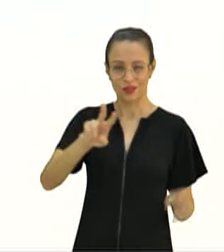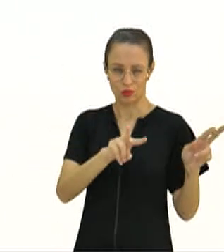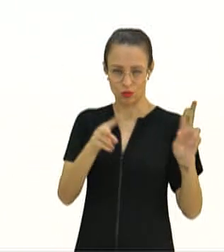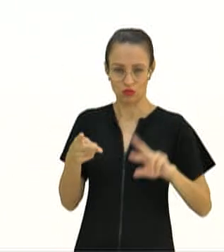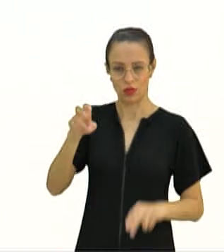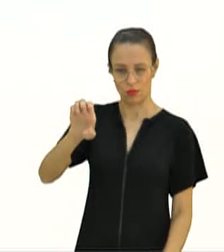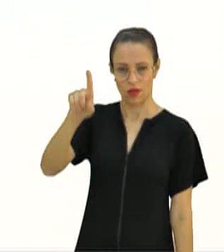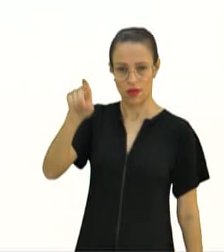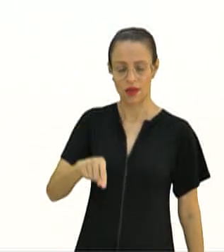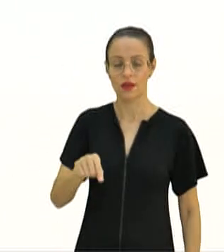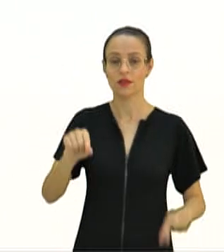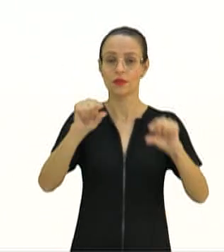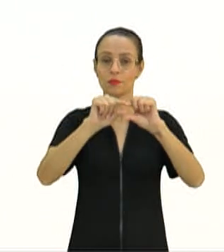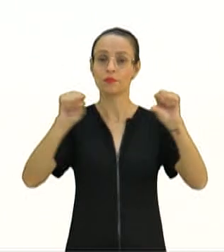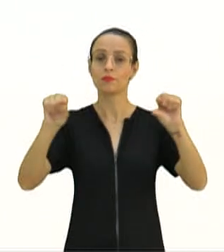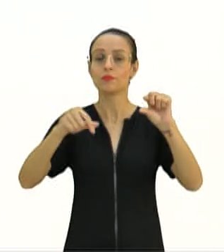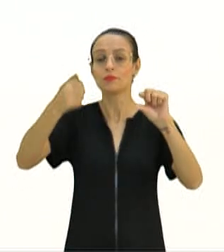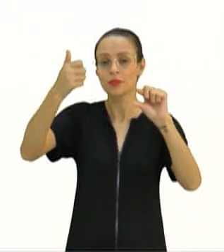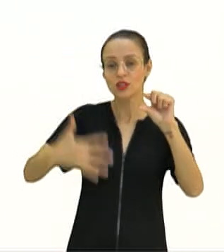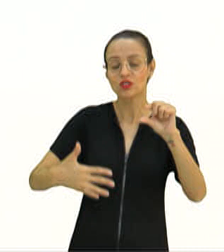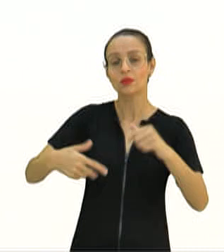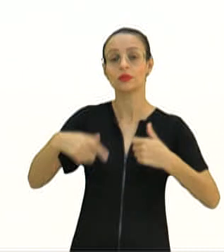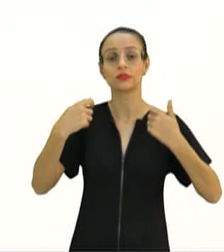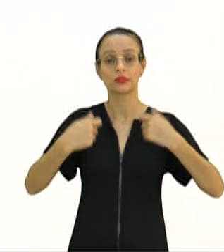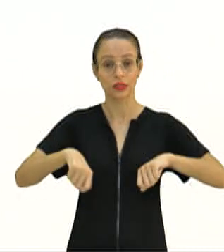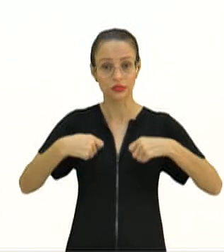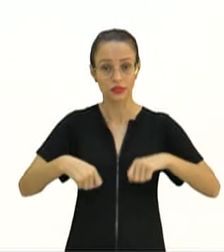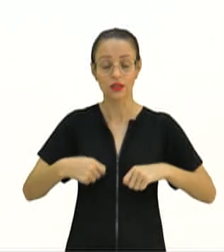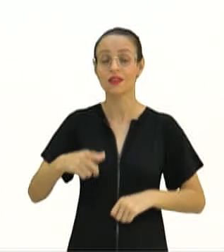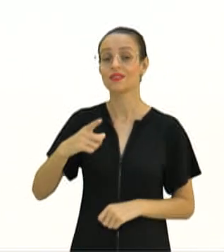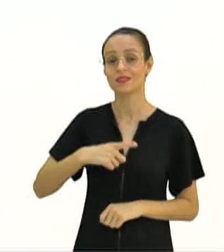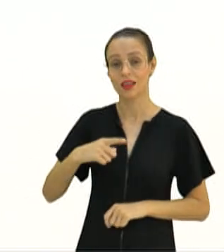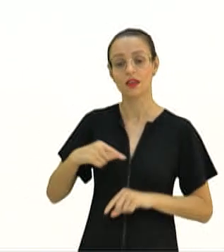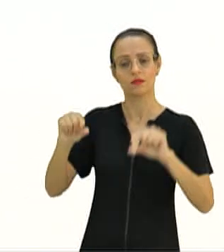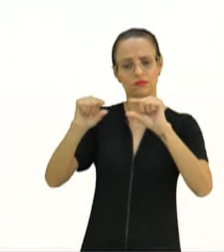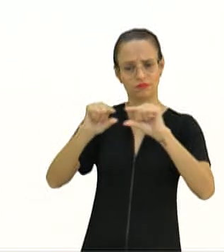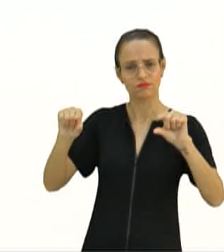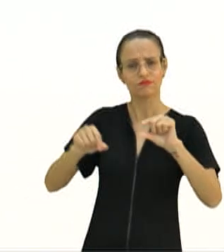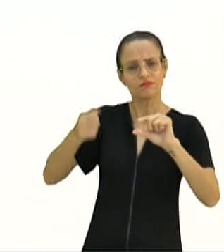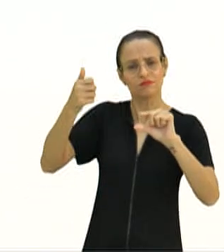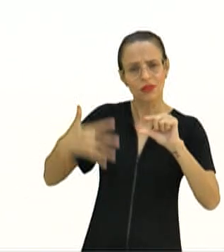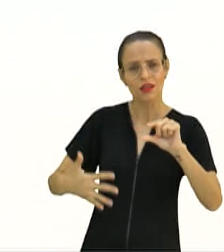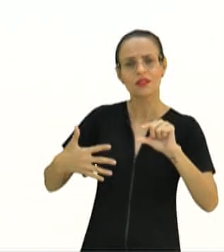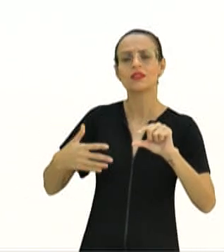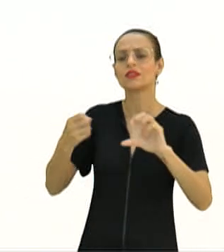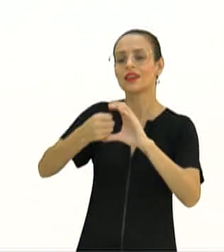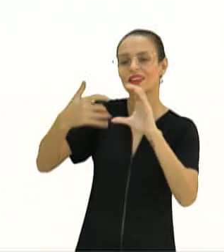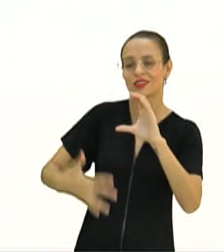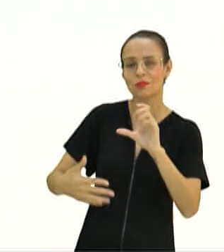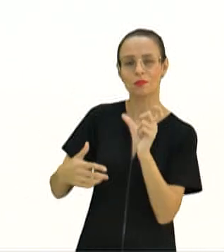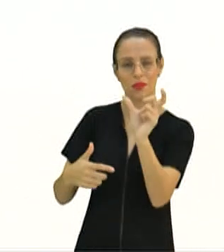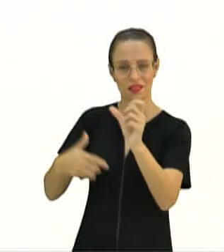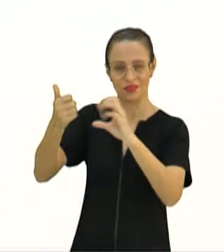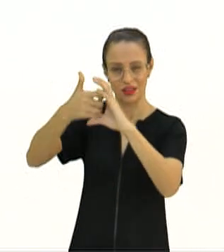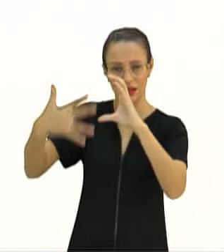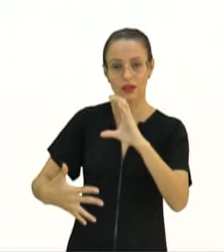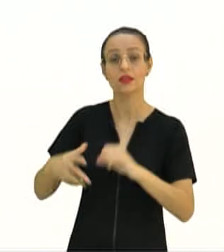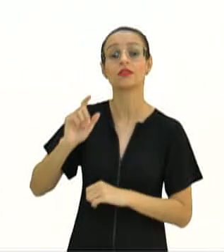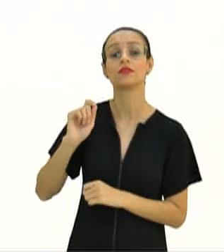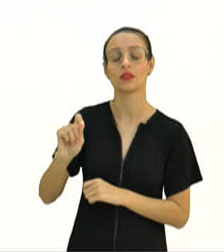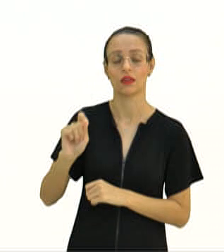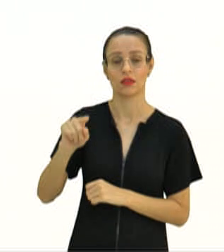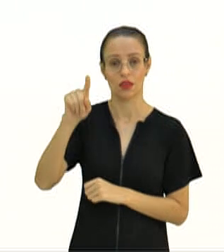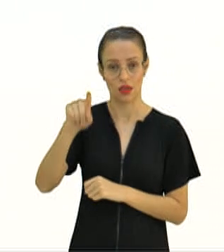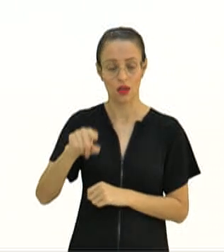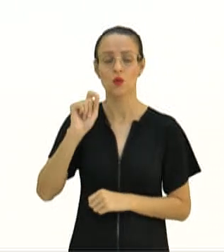o predicativo necessário. Se eu tenho predicativo, eu tenho o dono desse predicativo, o dono dessa característica.